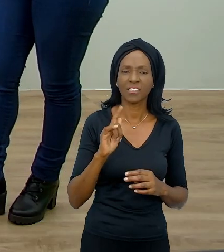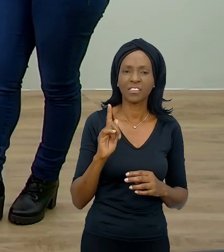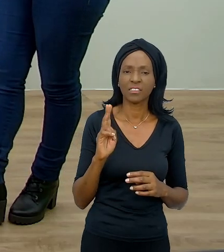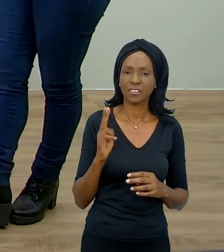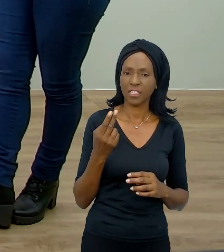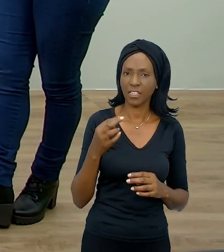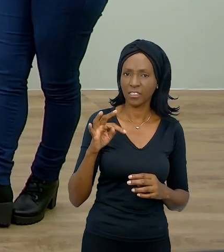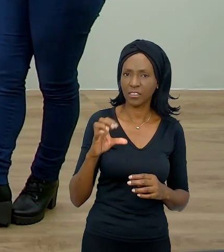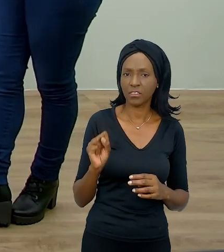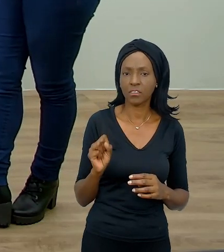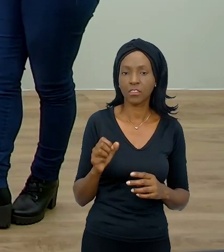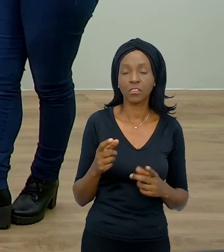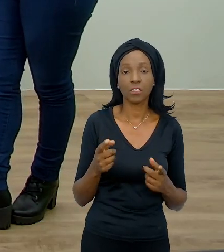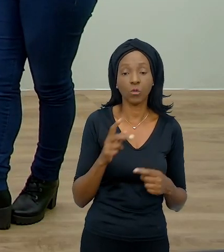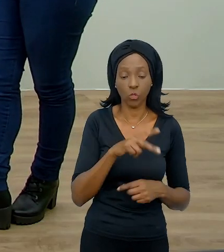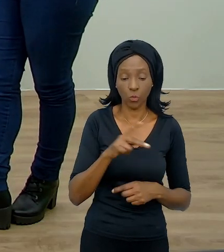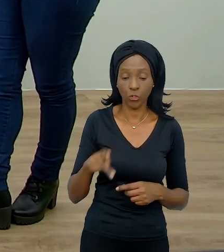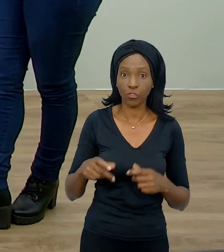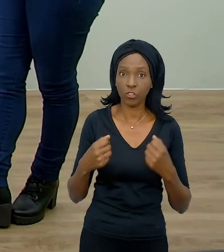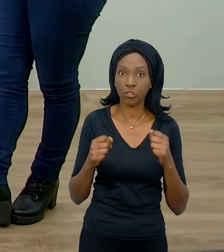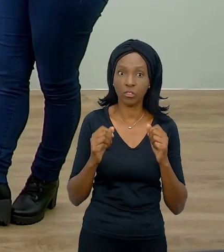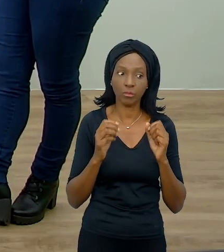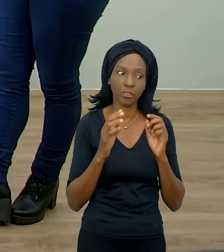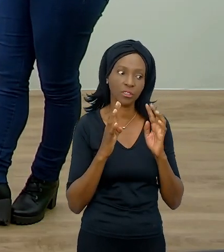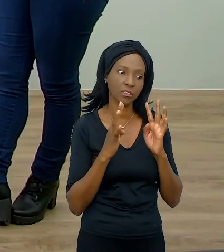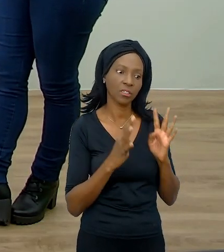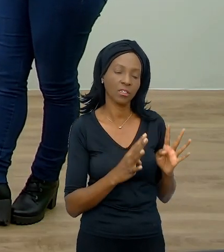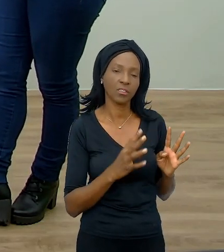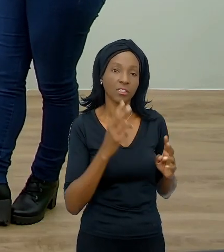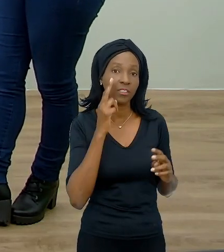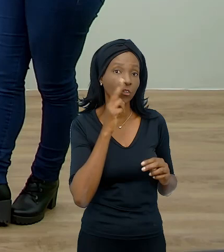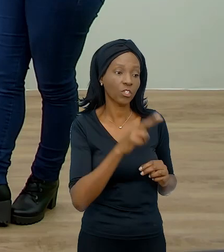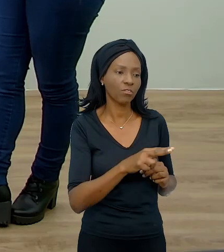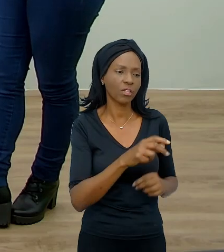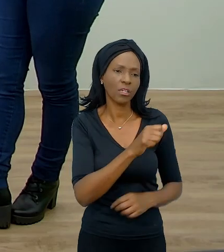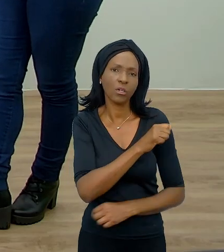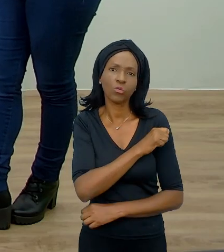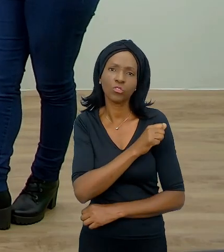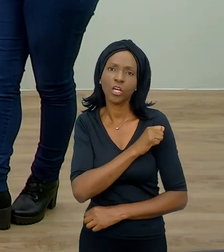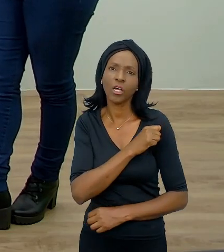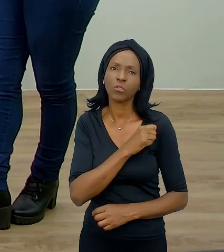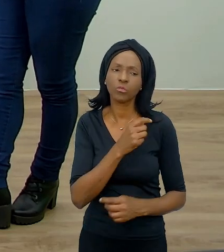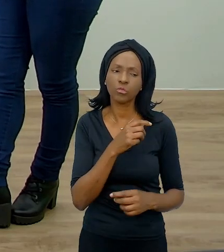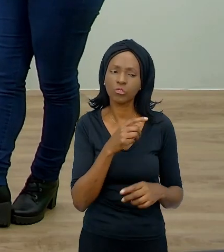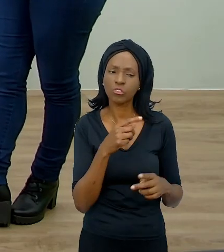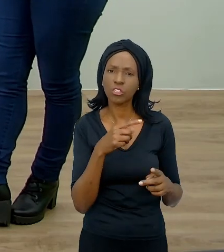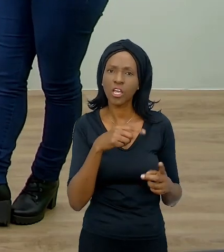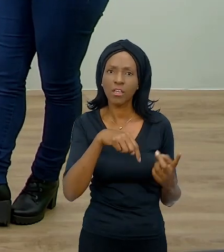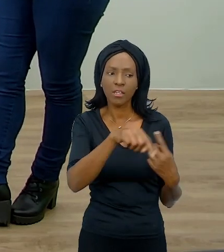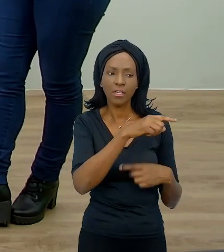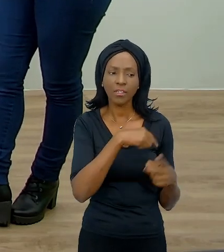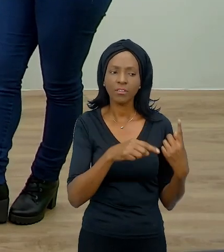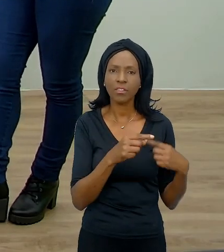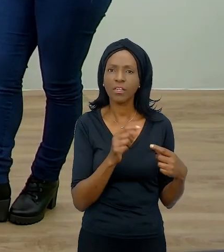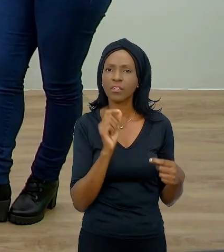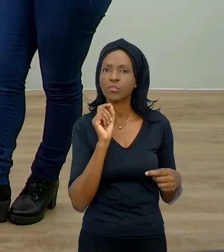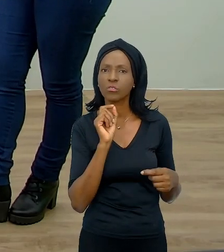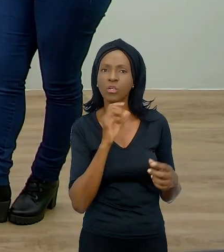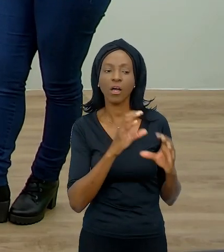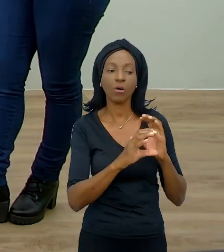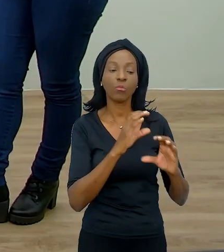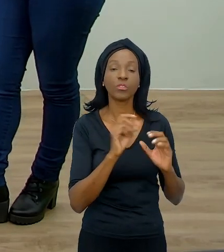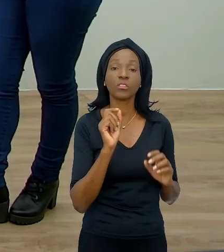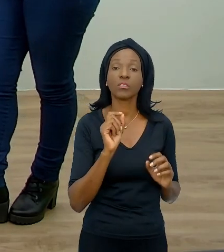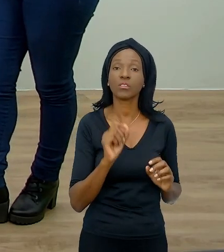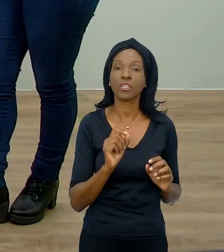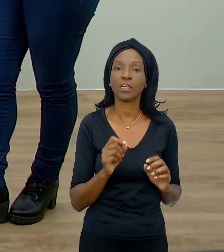professor precisa ficar antenado e escutar e ver como que os alunos estão conversando. A gente fala de escutativa, mas a escutativa